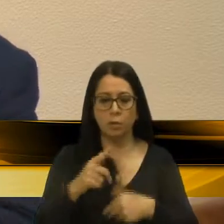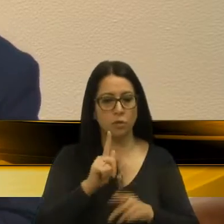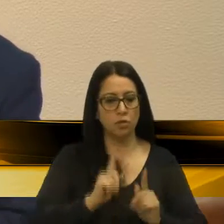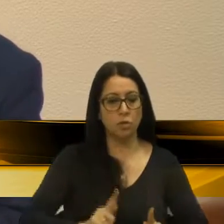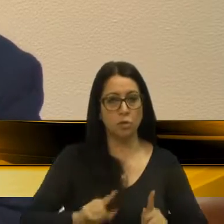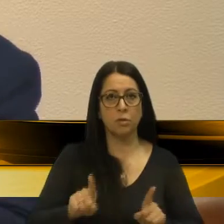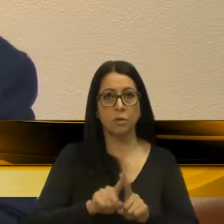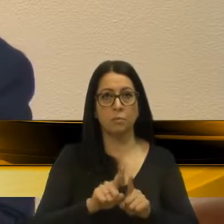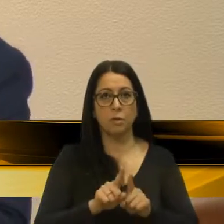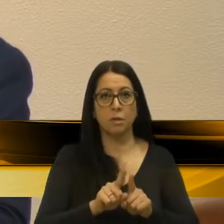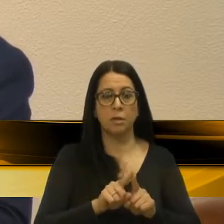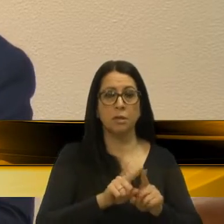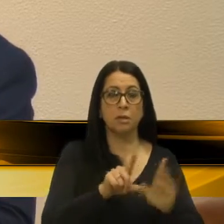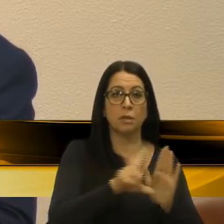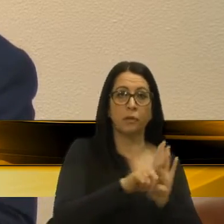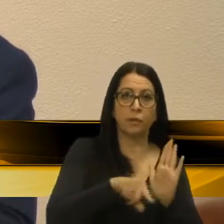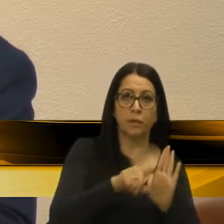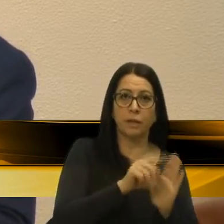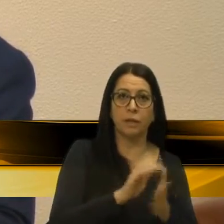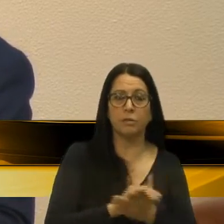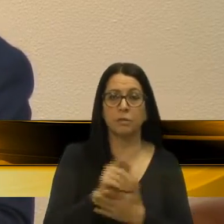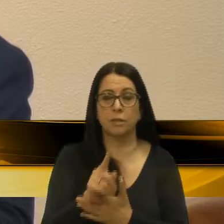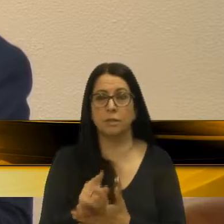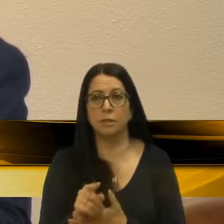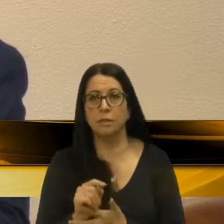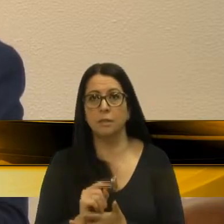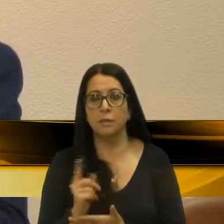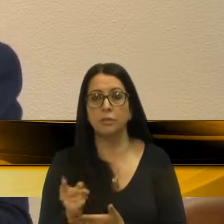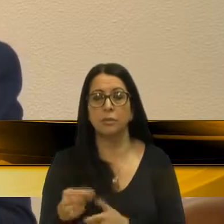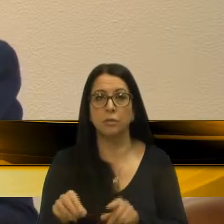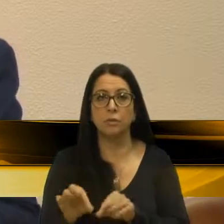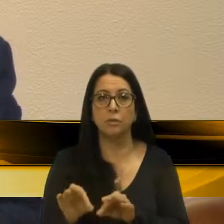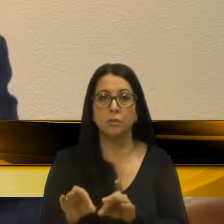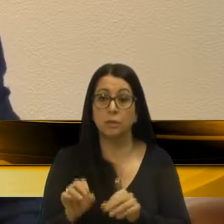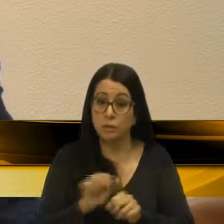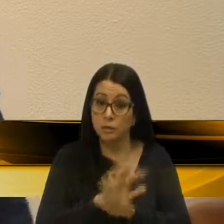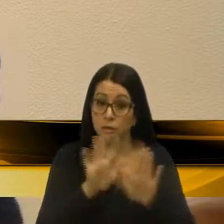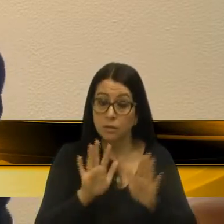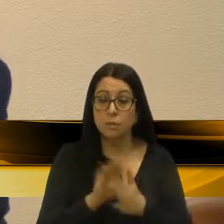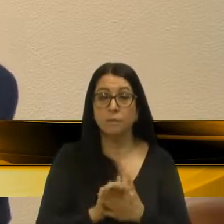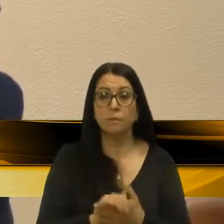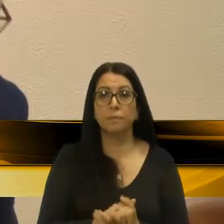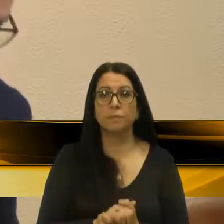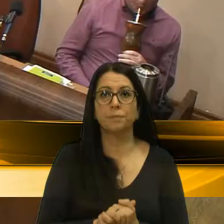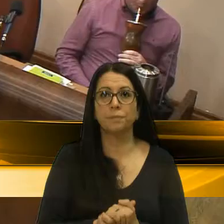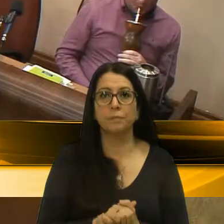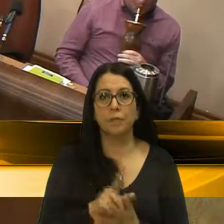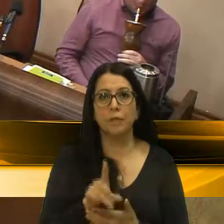tanto do Legislativo como do Executivo, a questão da transparência. Então, era isso que eu queria deixar como